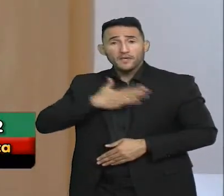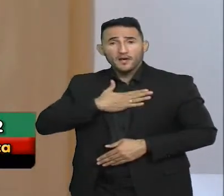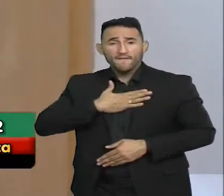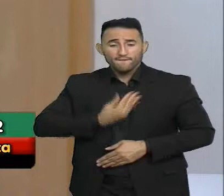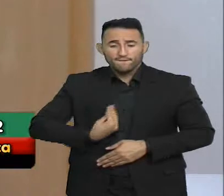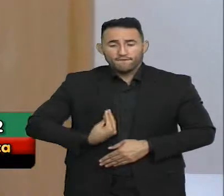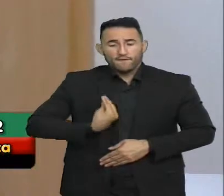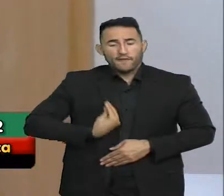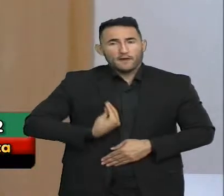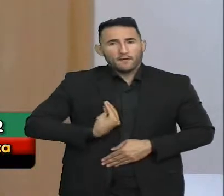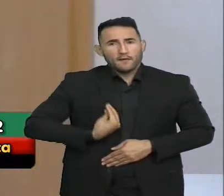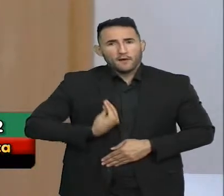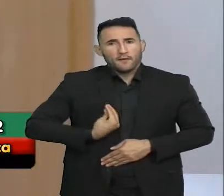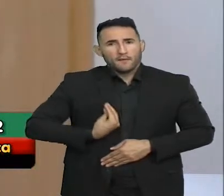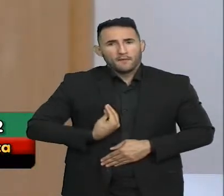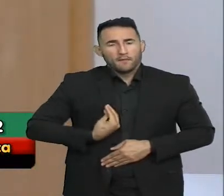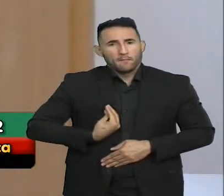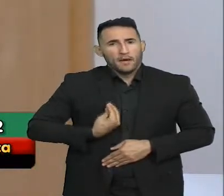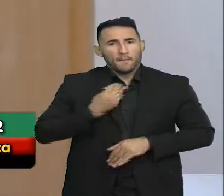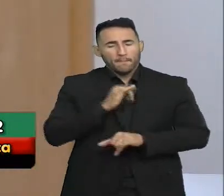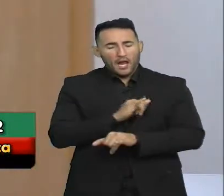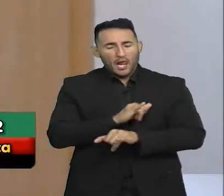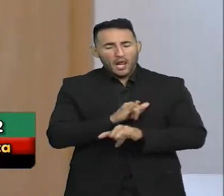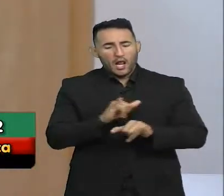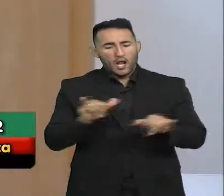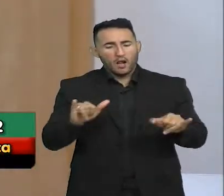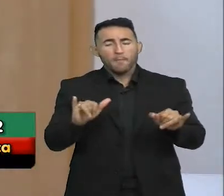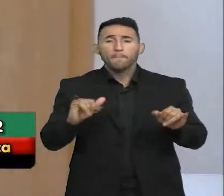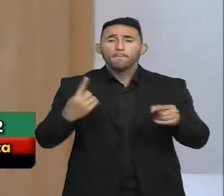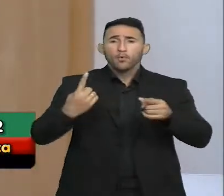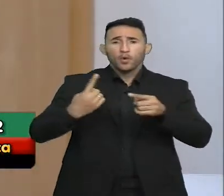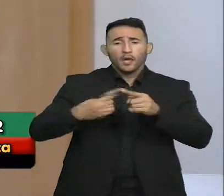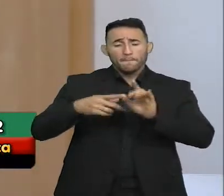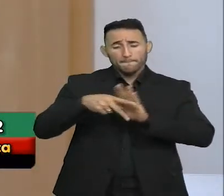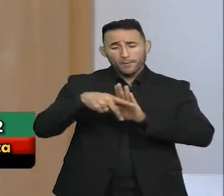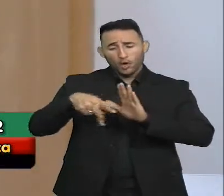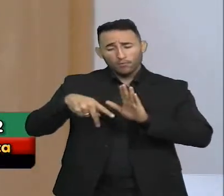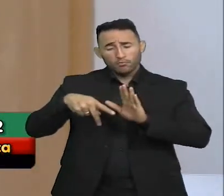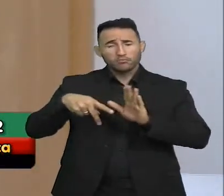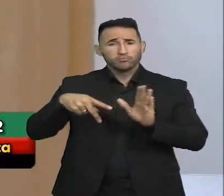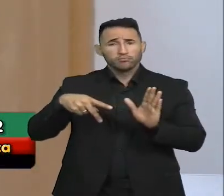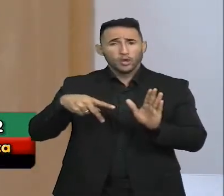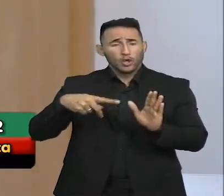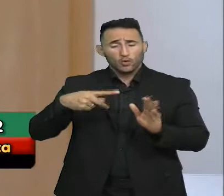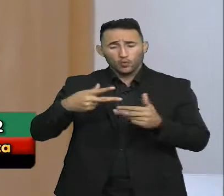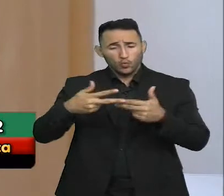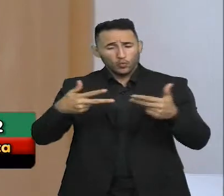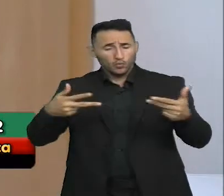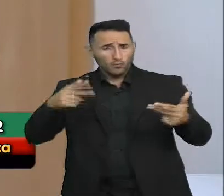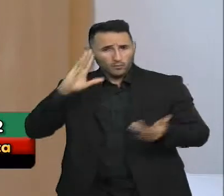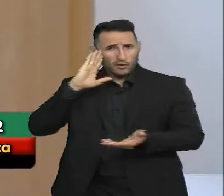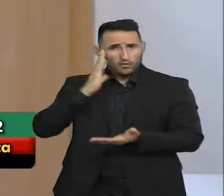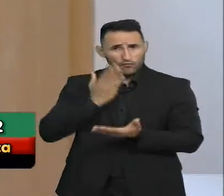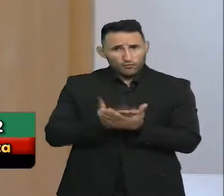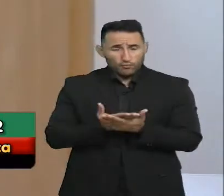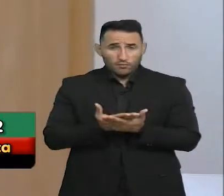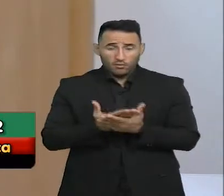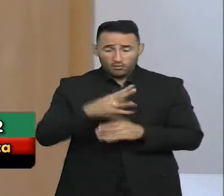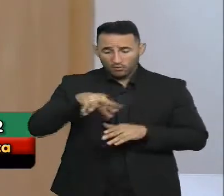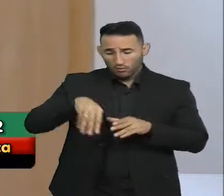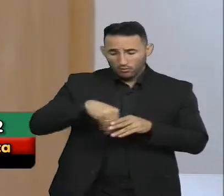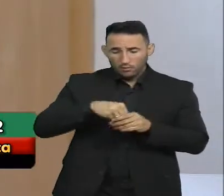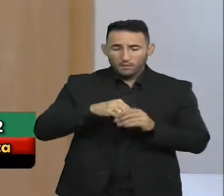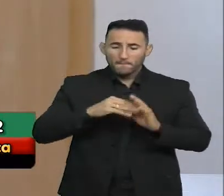não sofro possam ser ouvidos. Porque faz parte daquilo que eu acredito na minha igreja, na